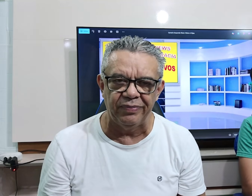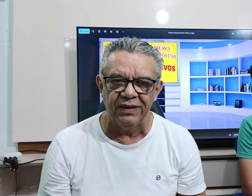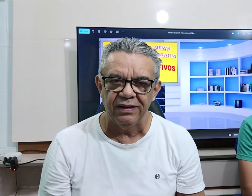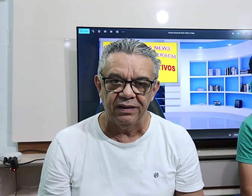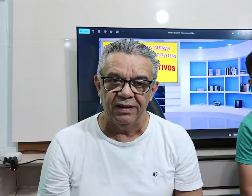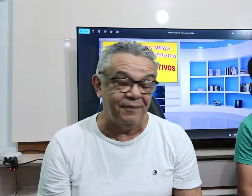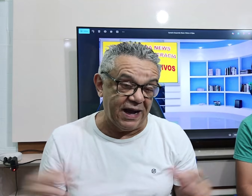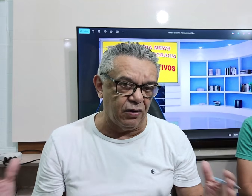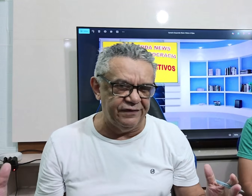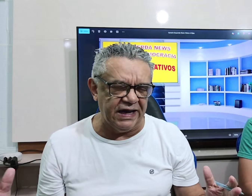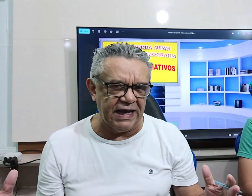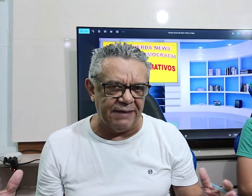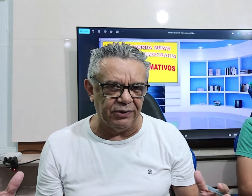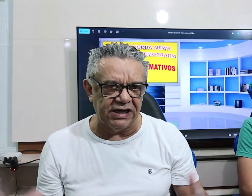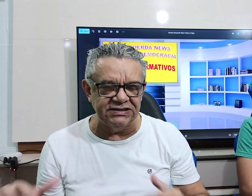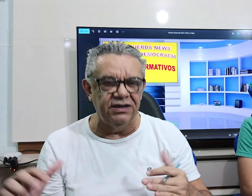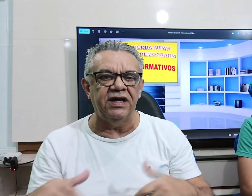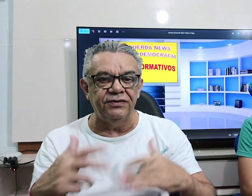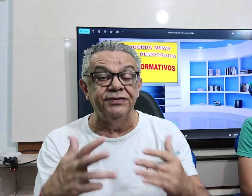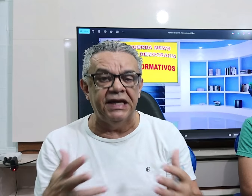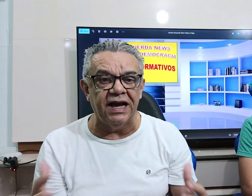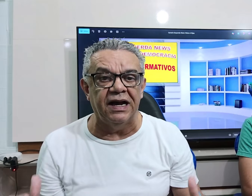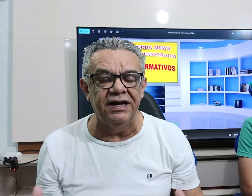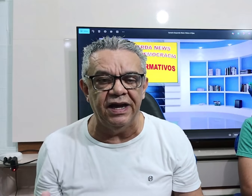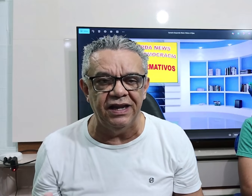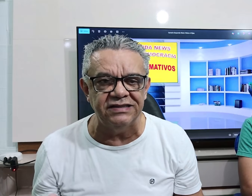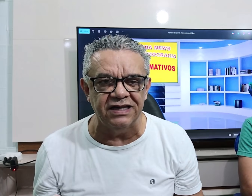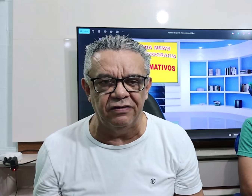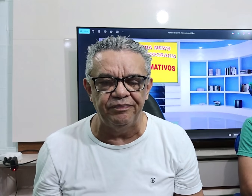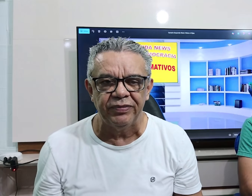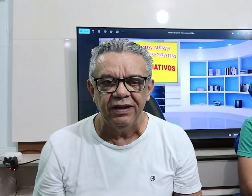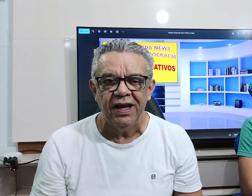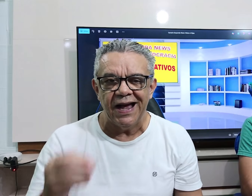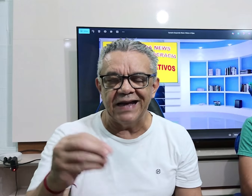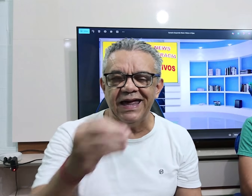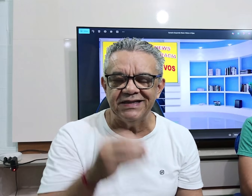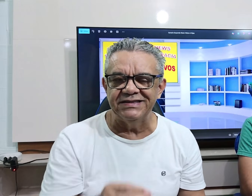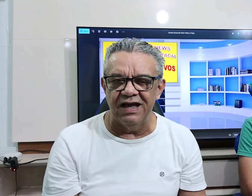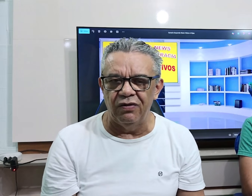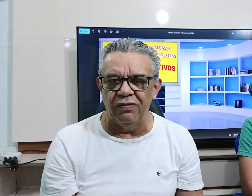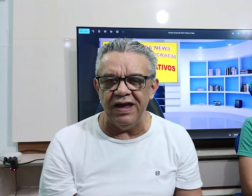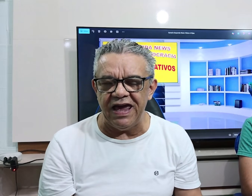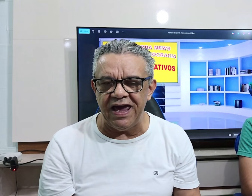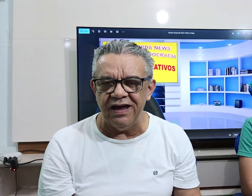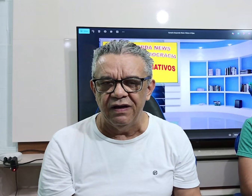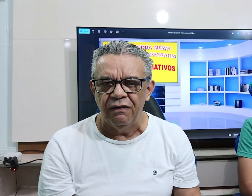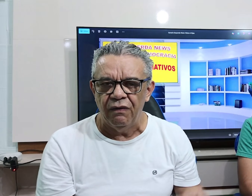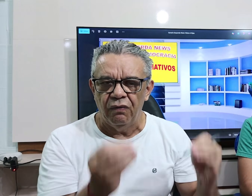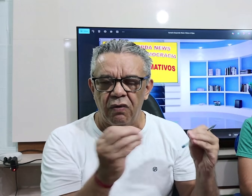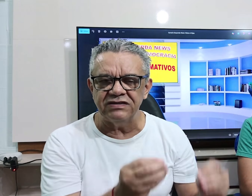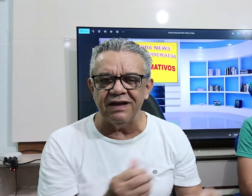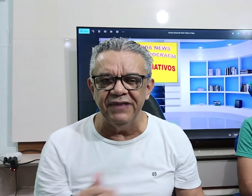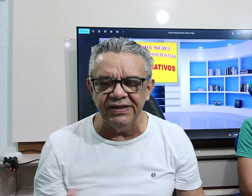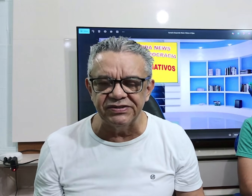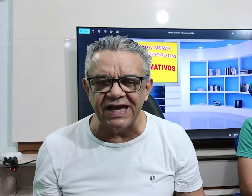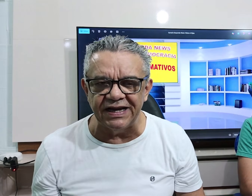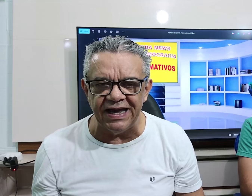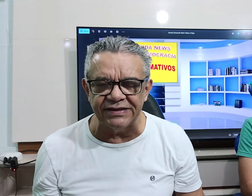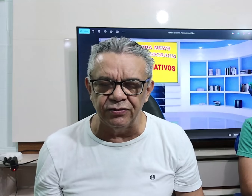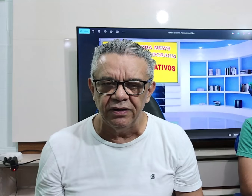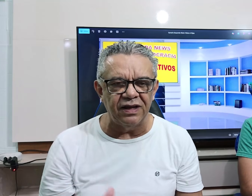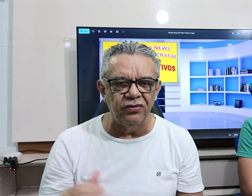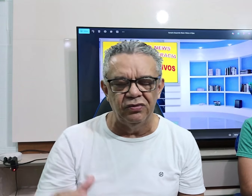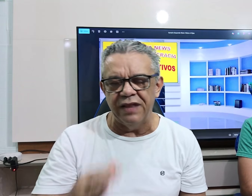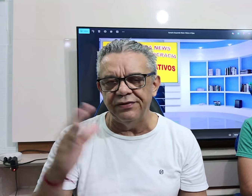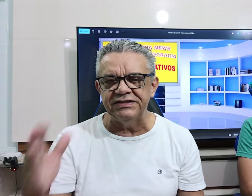coligação para governar, porque senão a gente não teria ganho a eleição. A questão é o orçamento